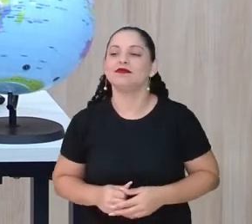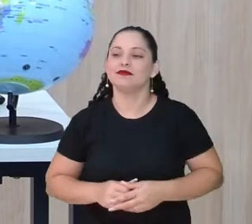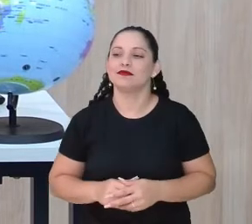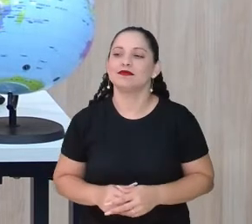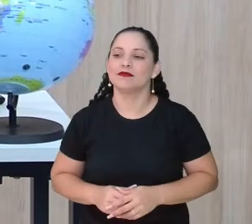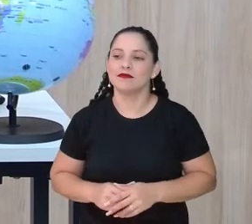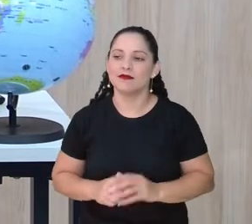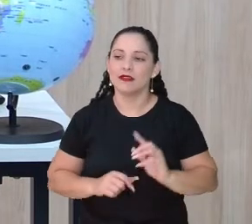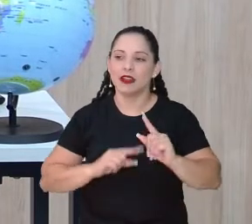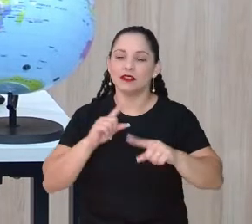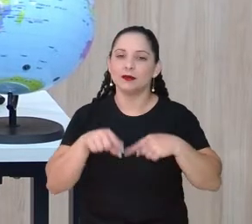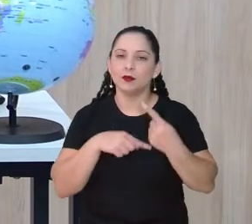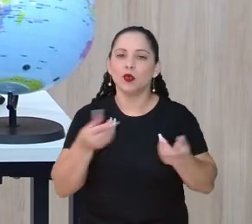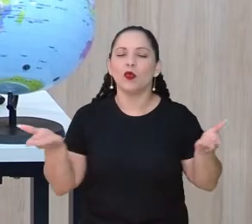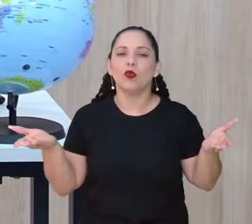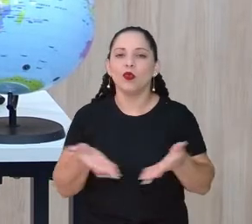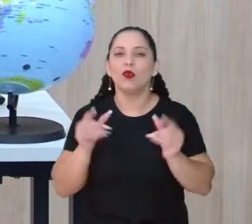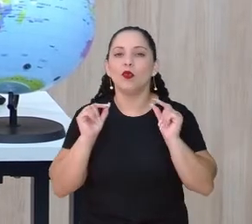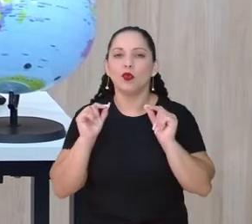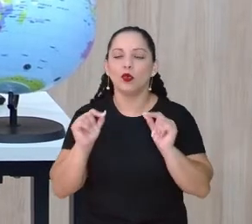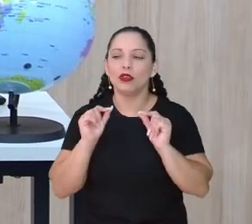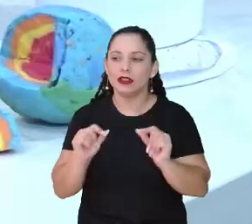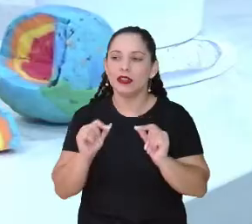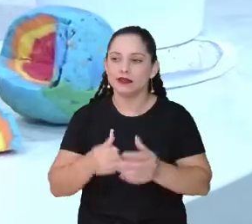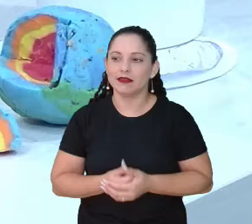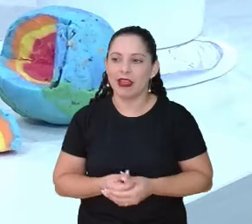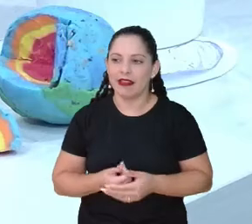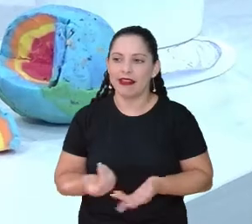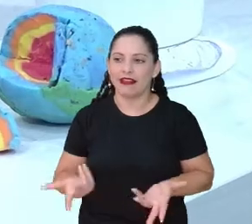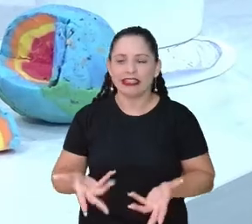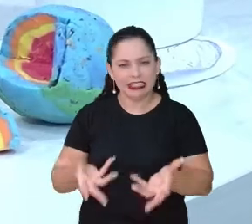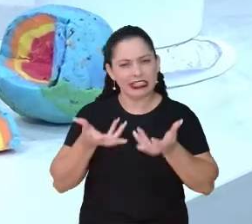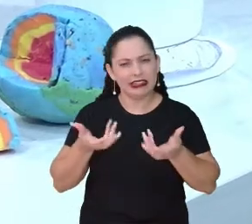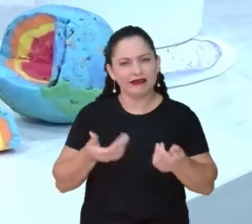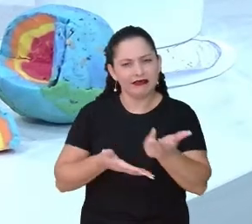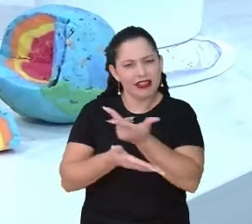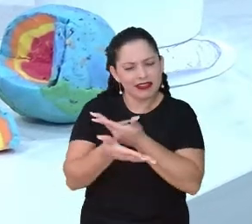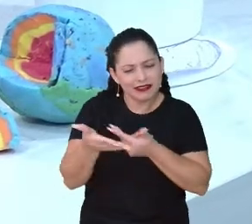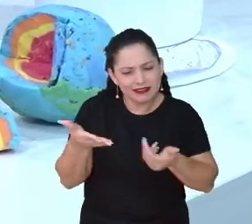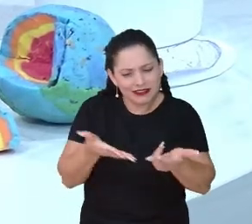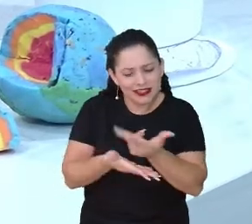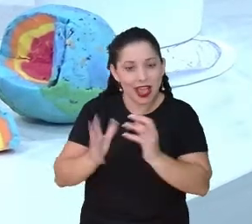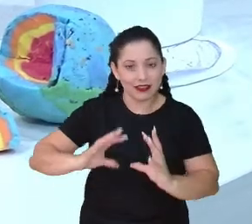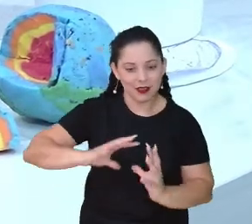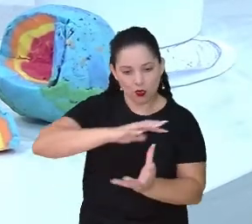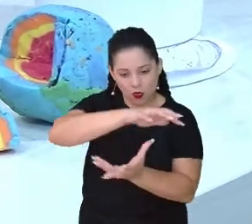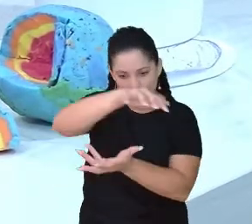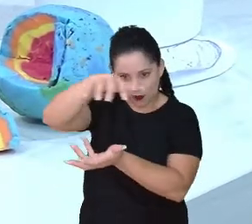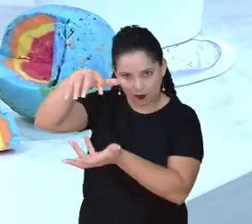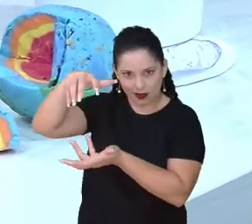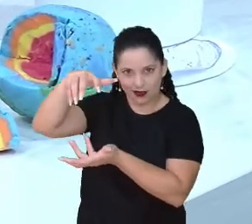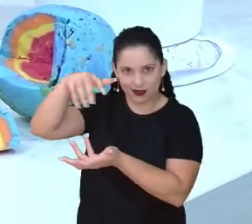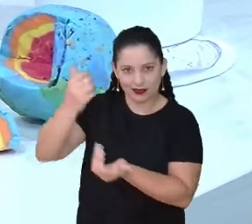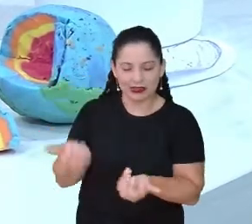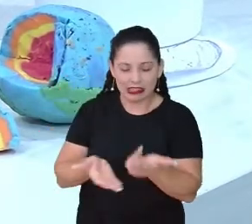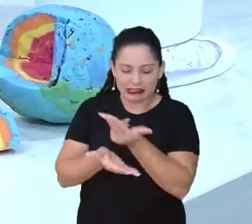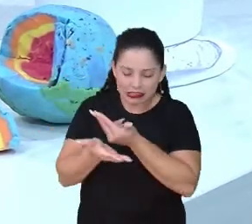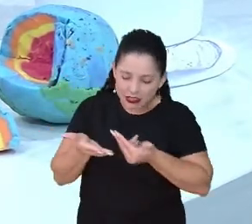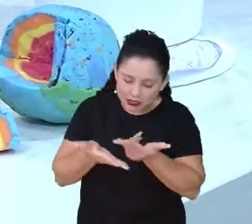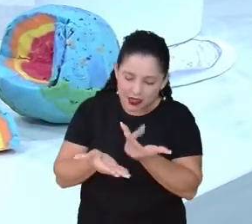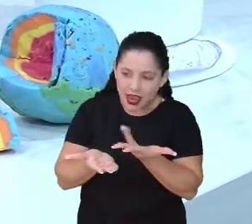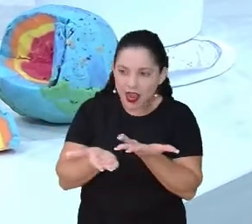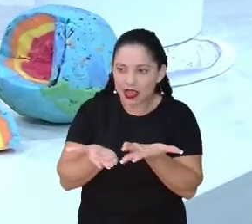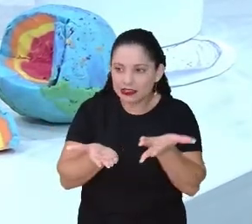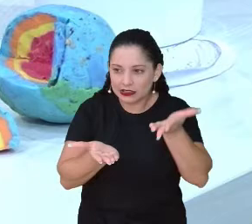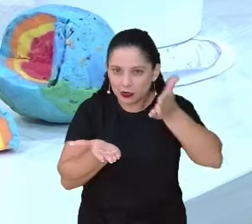o que foi que eu fiz? Eu fiz uma e tentei representar com ela aqui o globo terrestre. Também